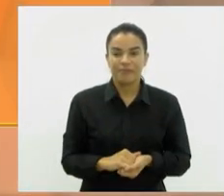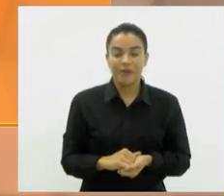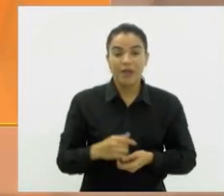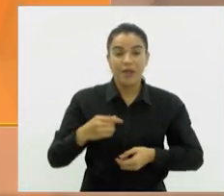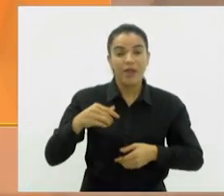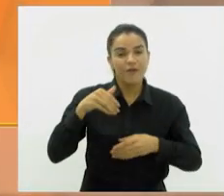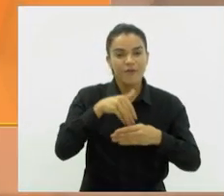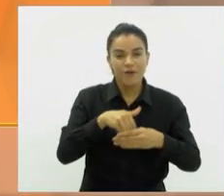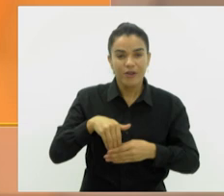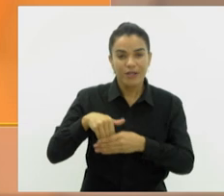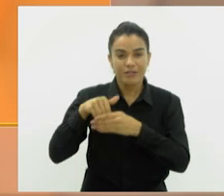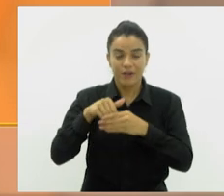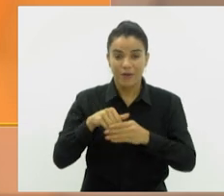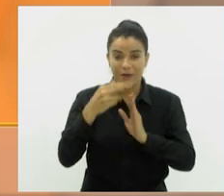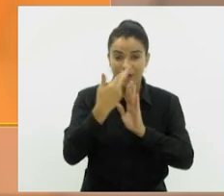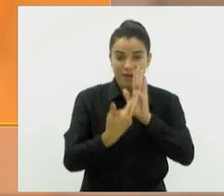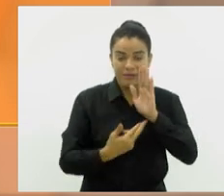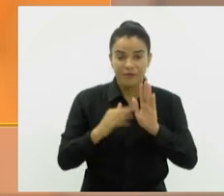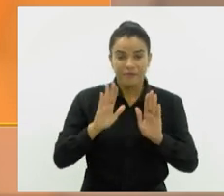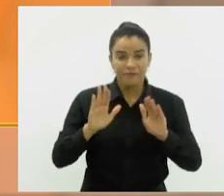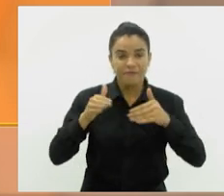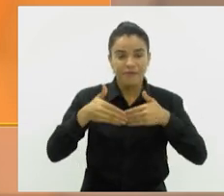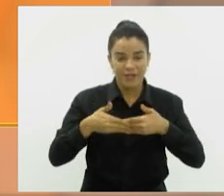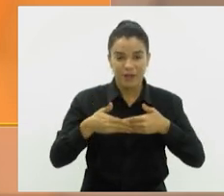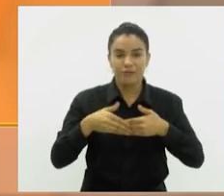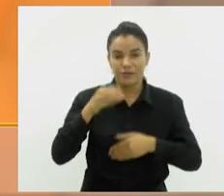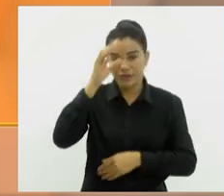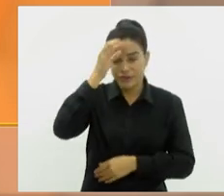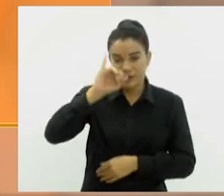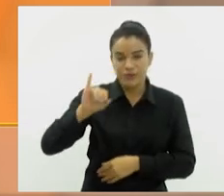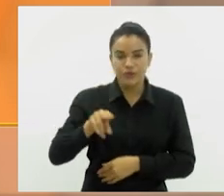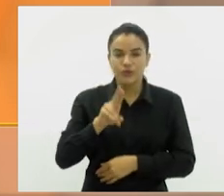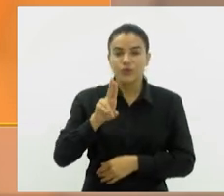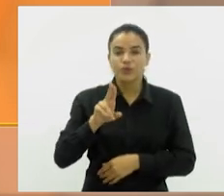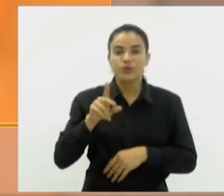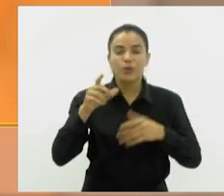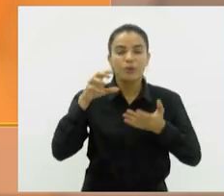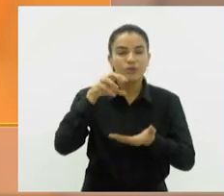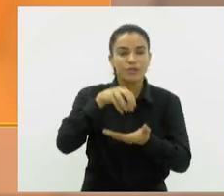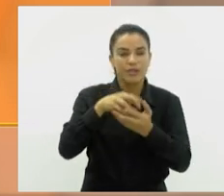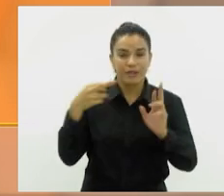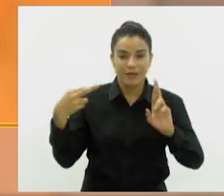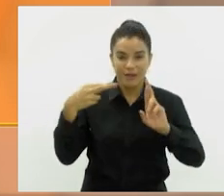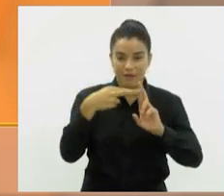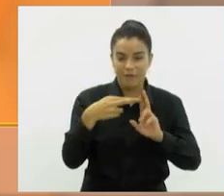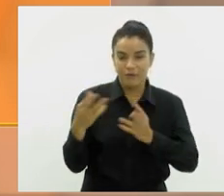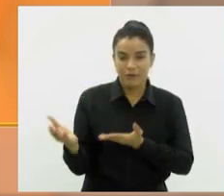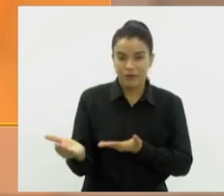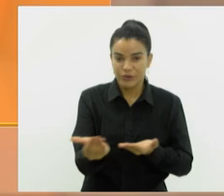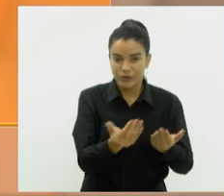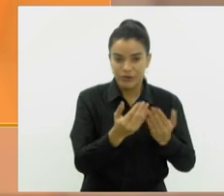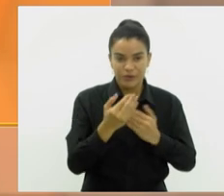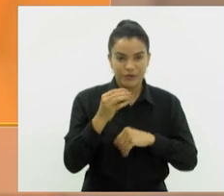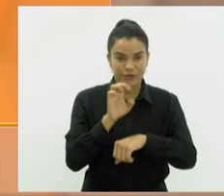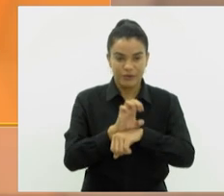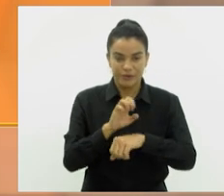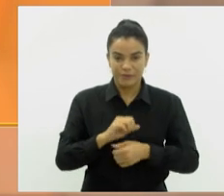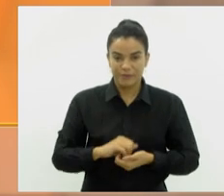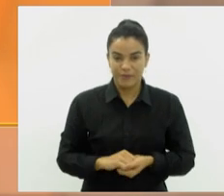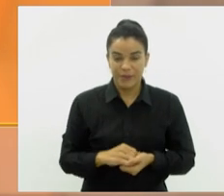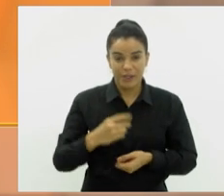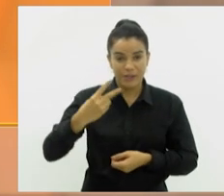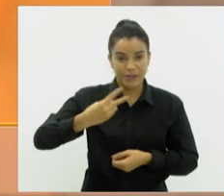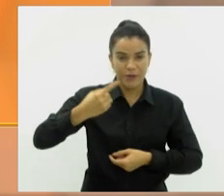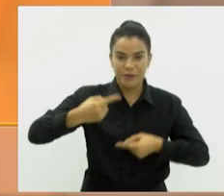em votação a redação final do projeto da deputada tia juu sobre os centros de referência da Juventude no estado em